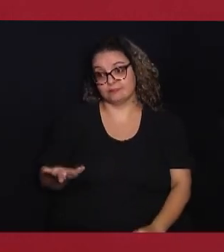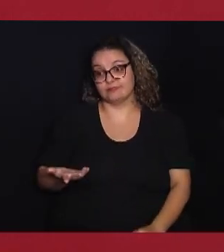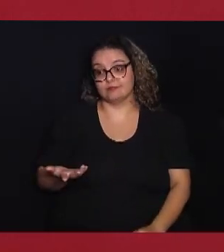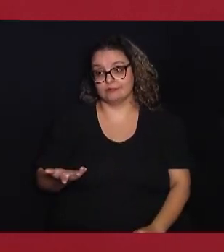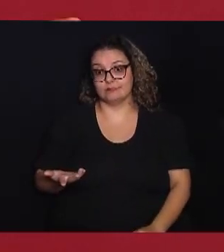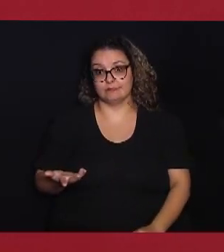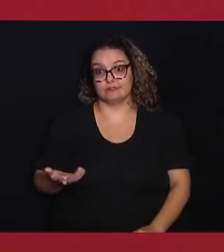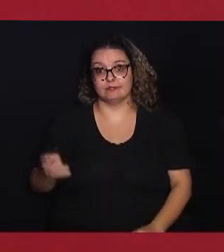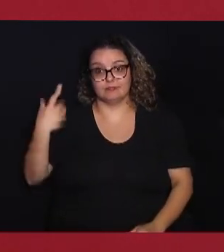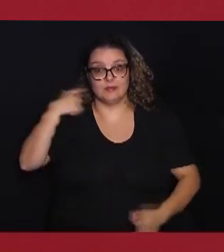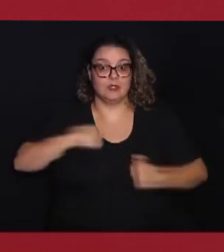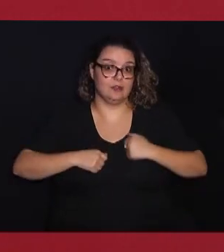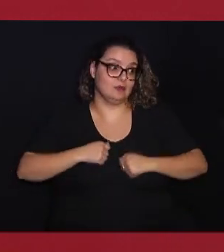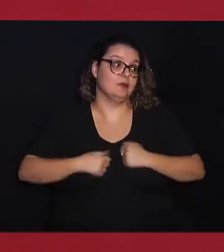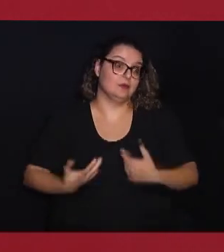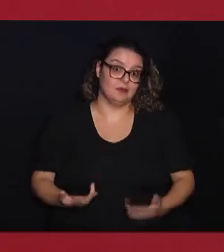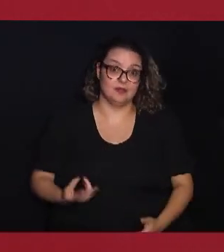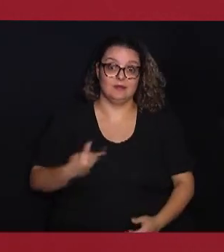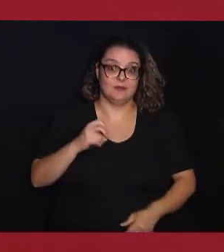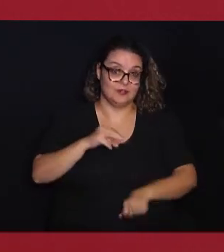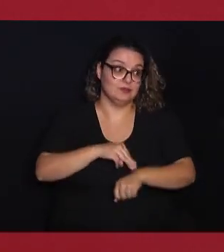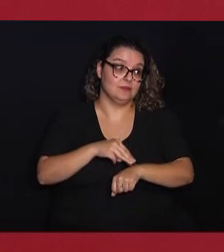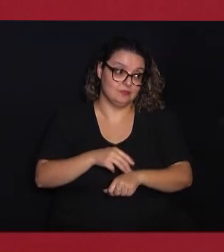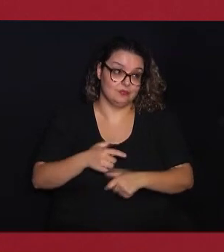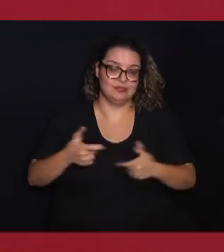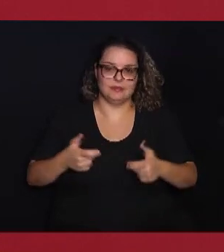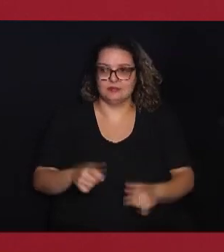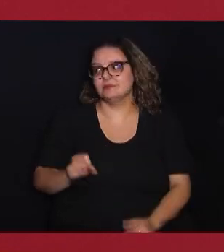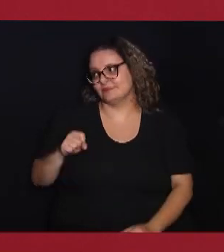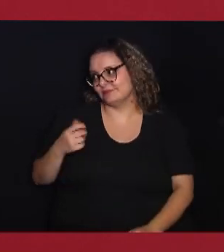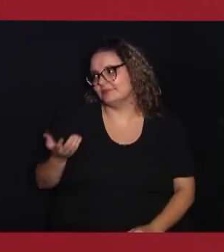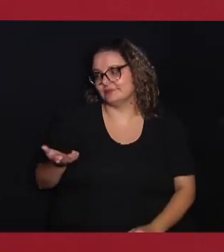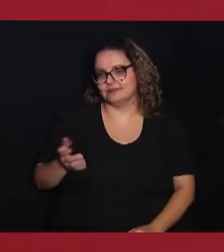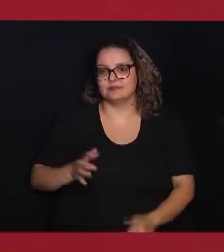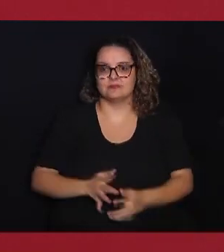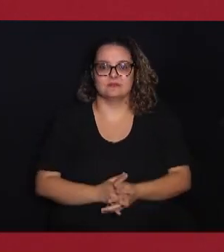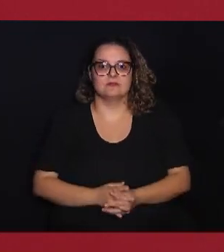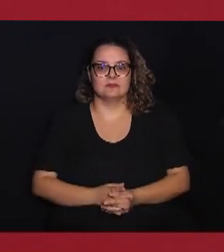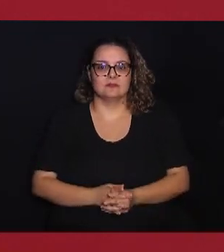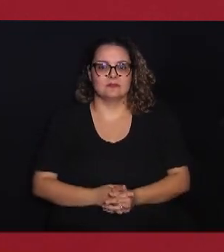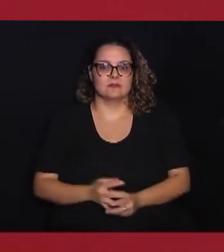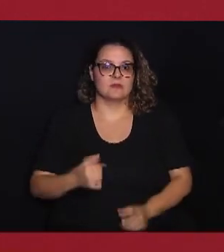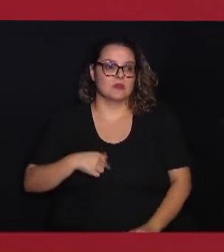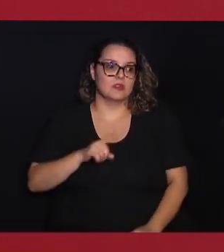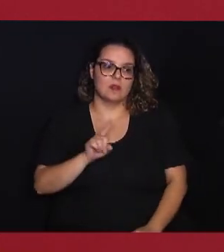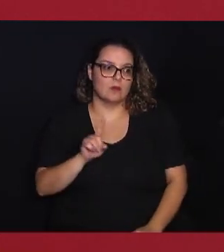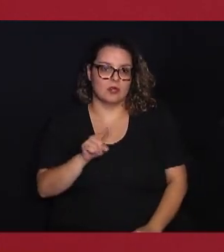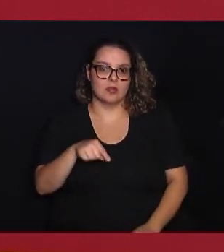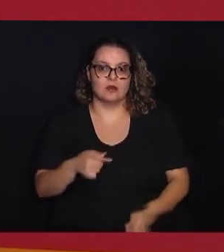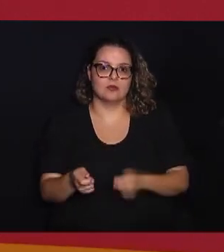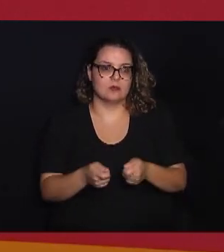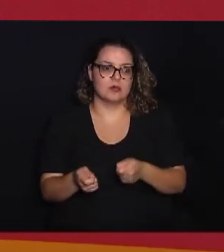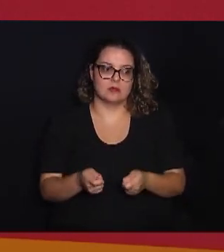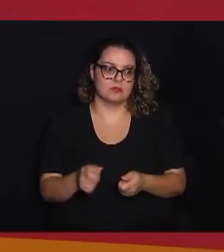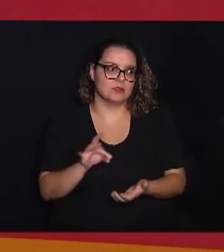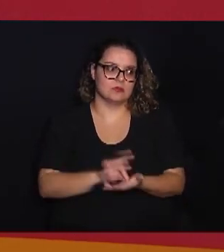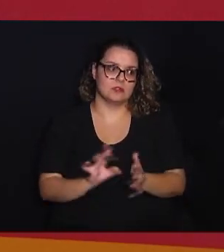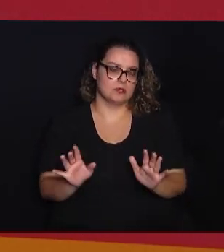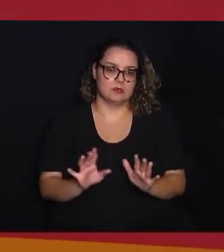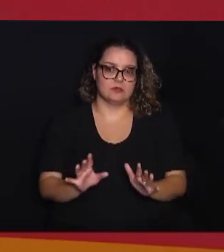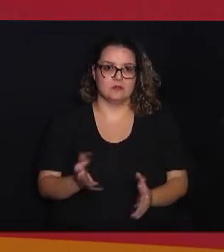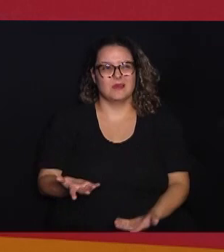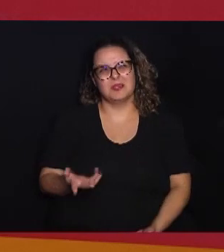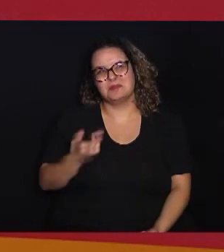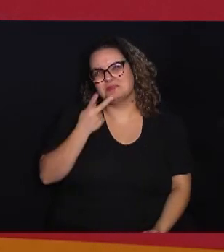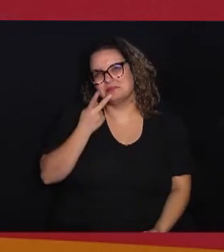dia. Se tiver um banho bem prolongado, 20 minutos é bastante. Né? Mas eu quero dizer, não é aí que você vai economizar de verdade.